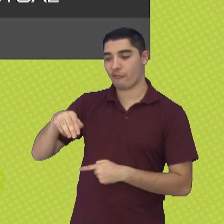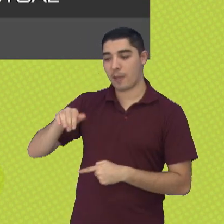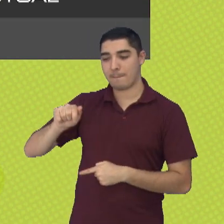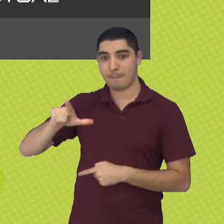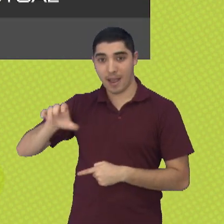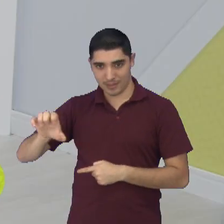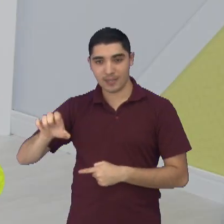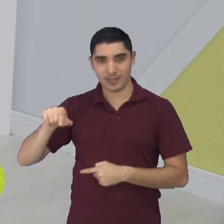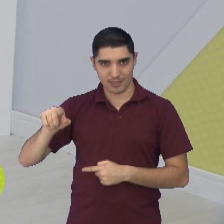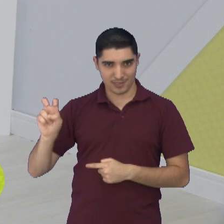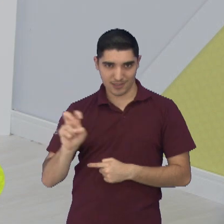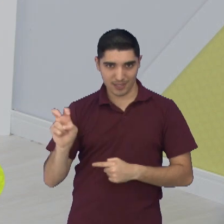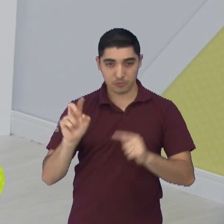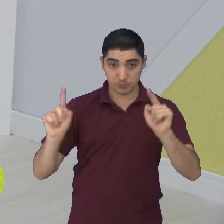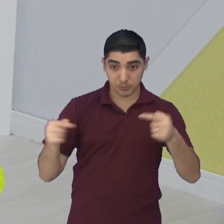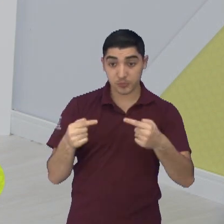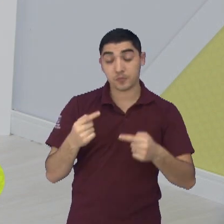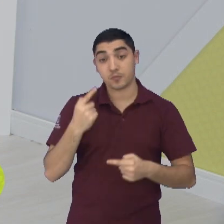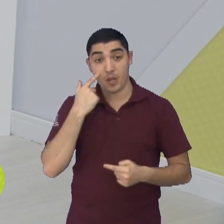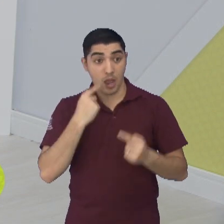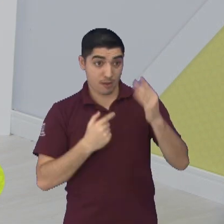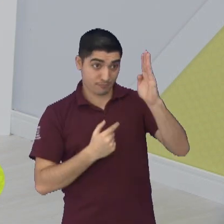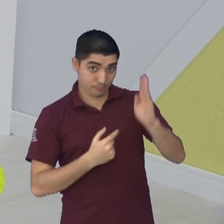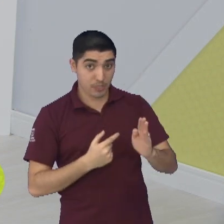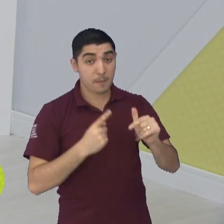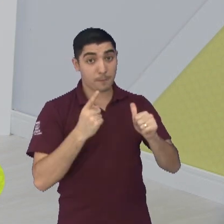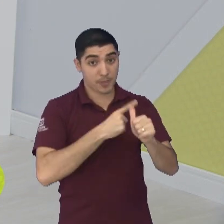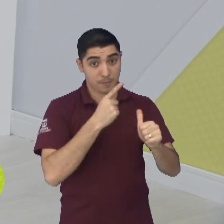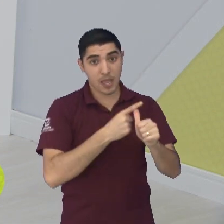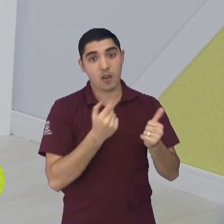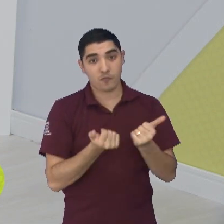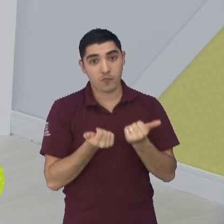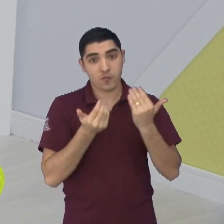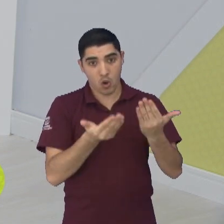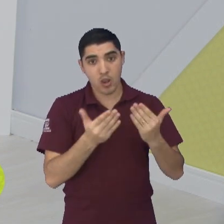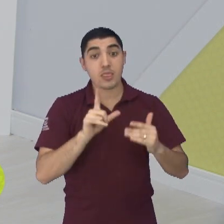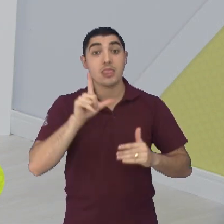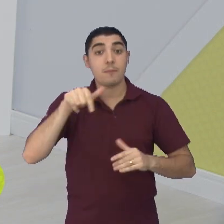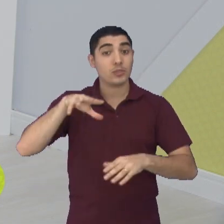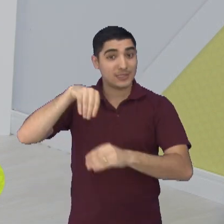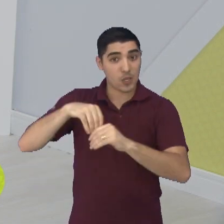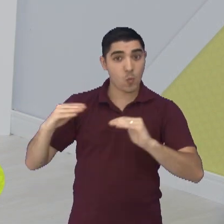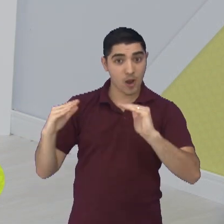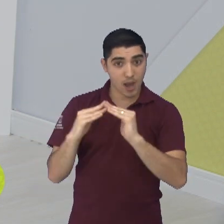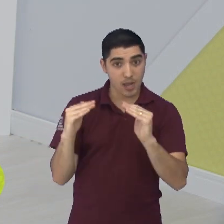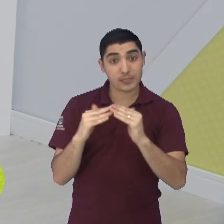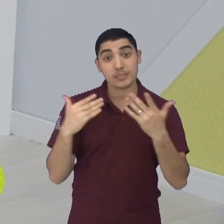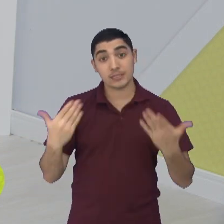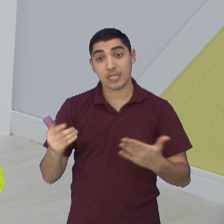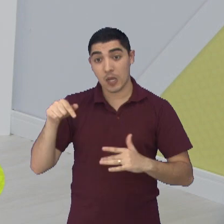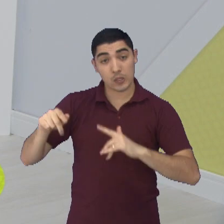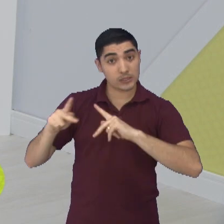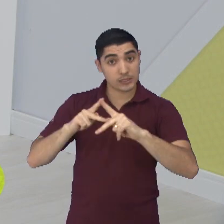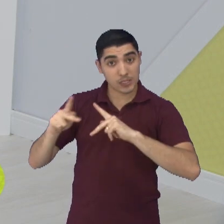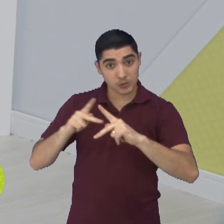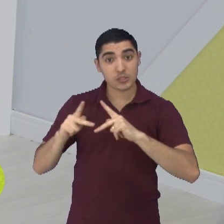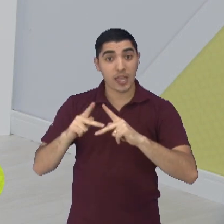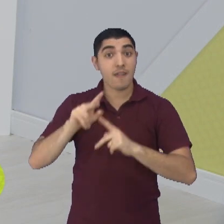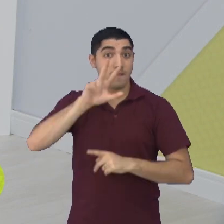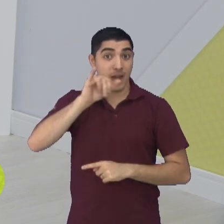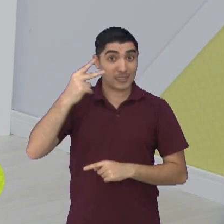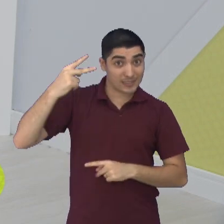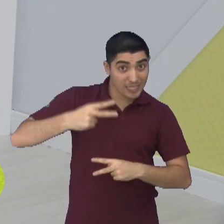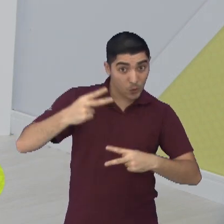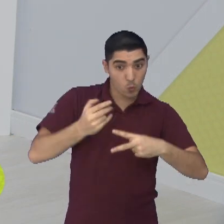Cascavel, Londrina e Brusque, eles decidem em casa. Primeiro jogo fora, decide em casa. Primeiro jogo, portanto, para as meninas será aqui